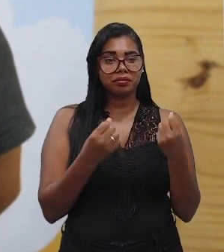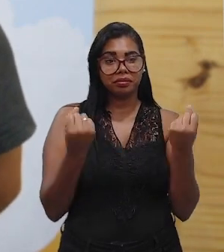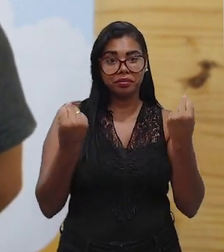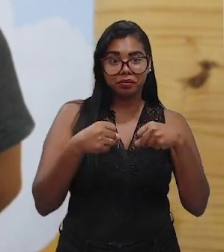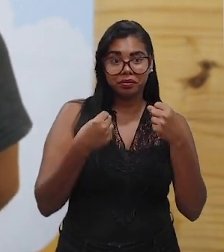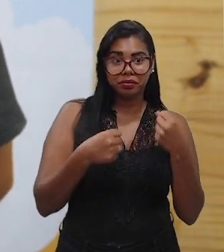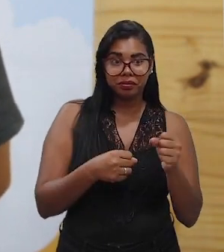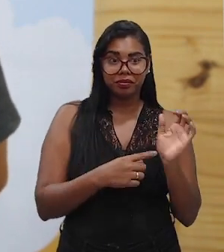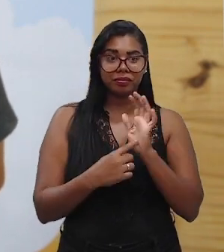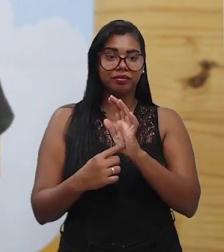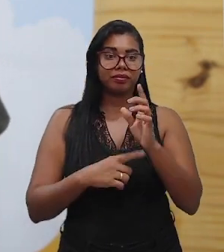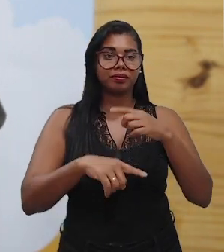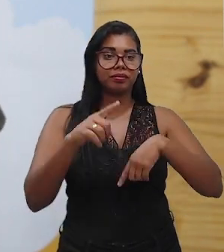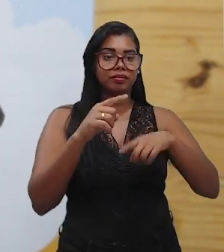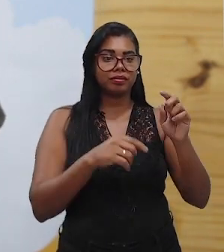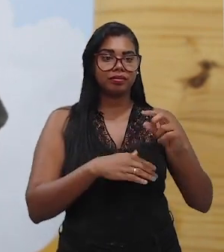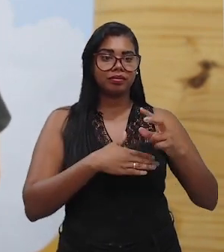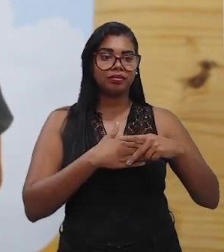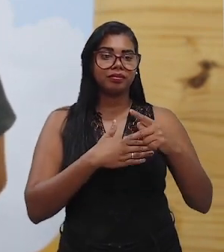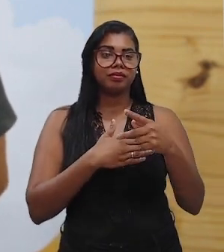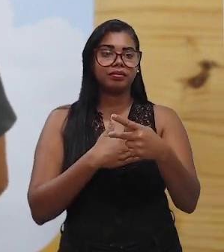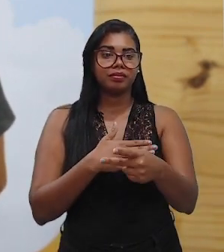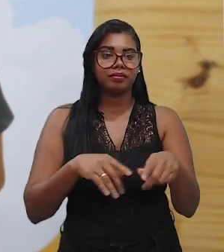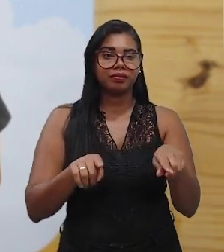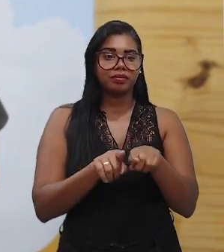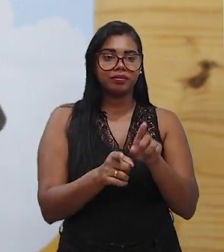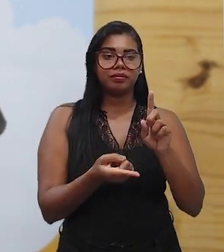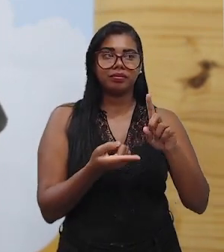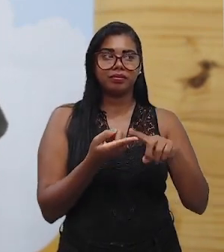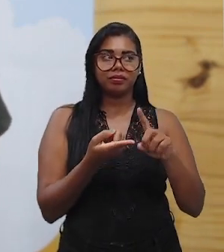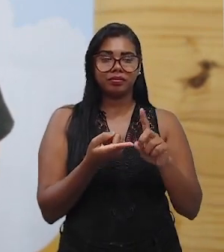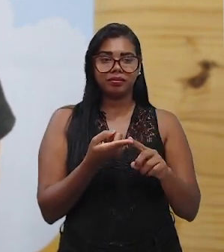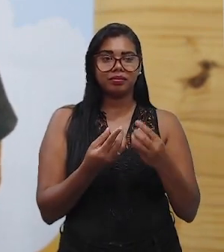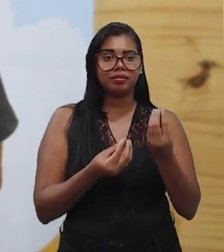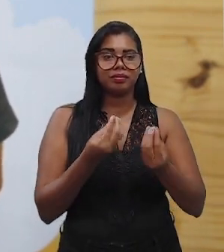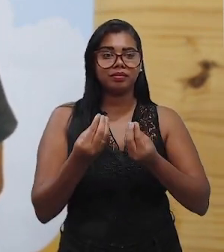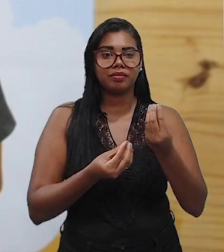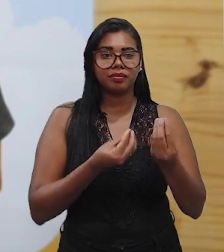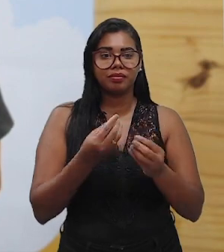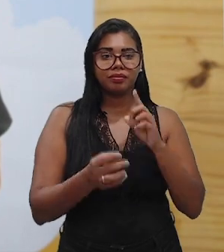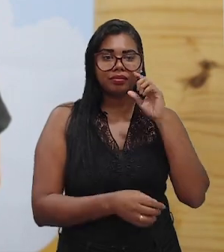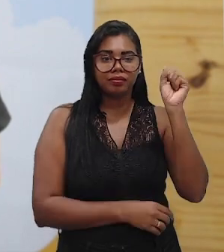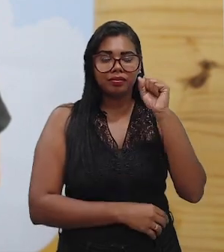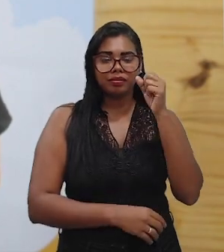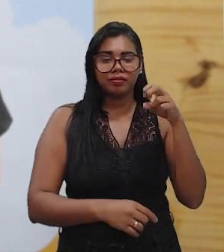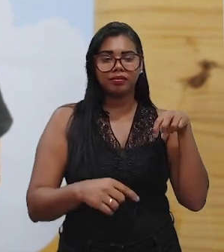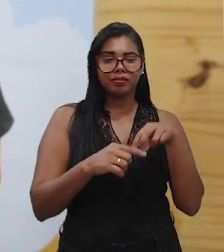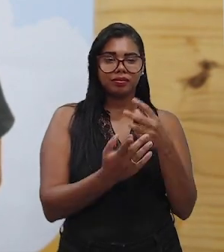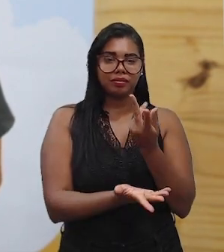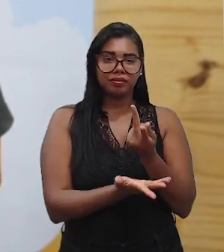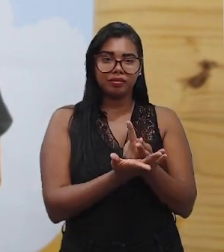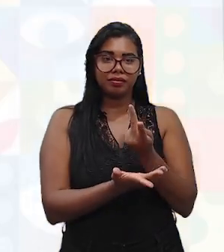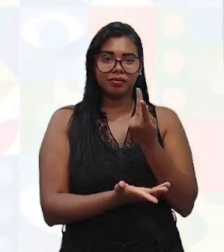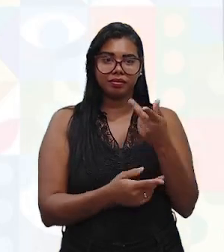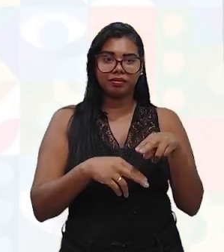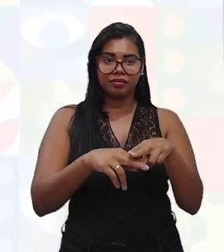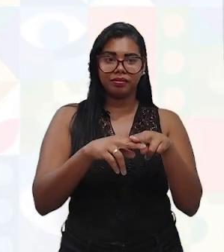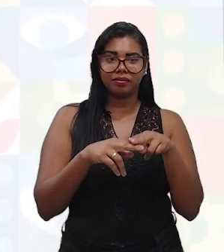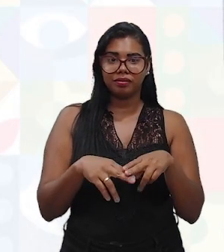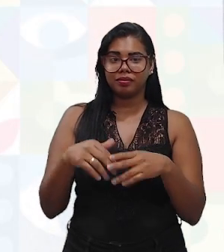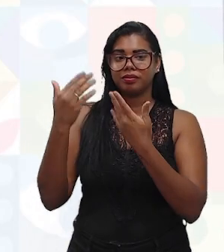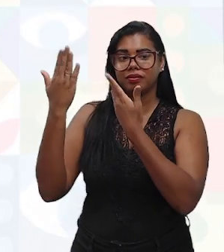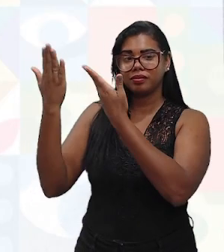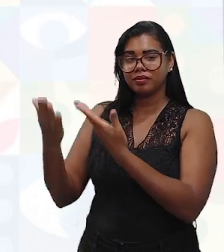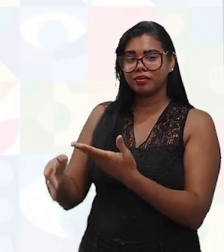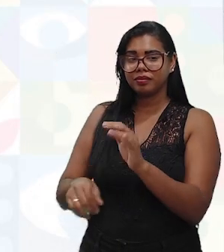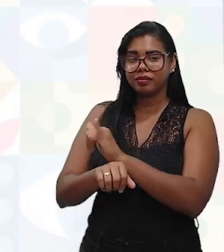necessidade de movimentação e manuseio frequente, bem como o risco de danos e acidentes. Portanto, ao considerar as